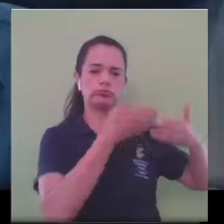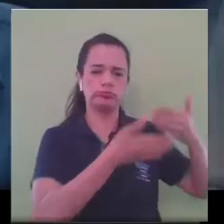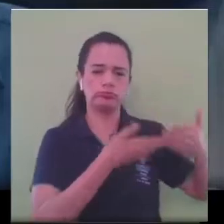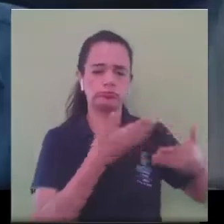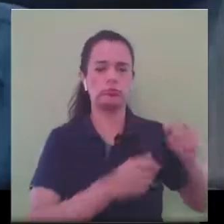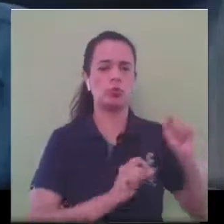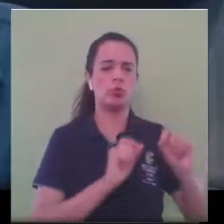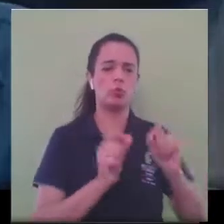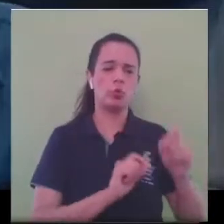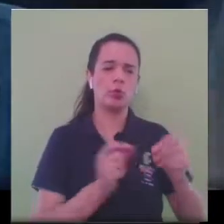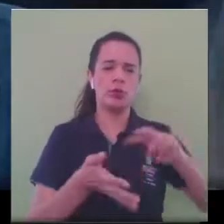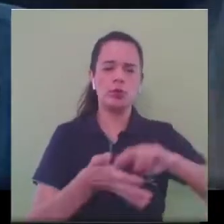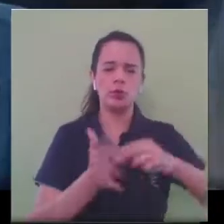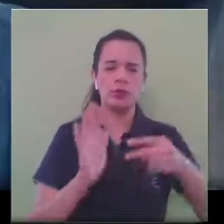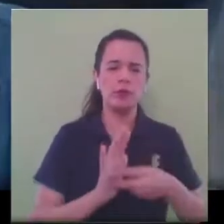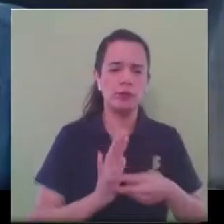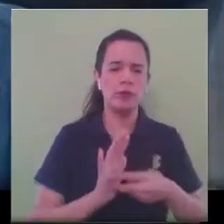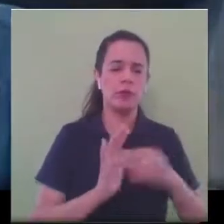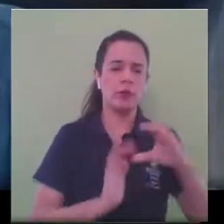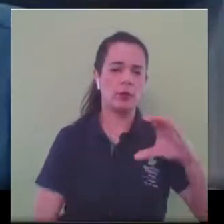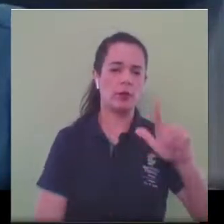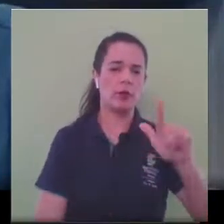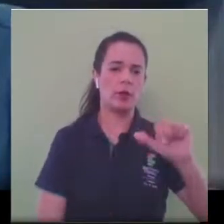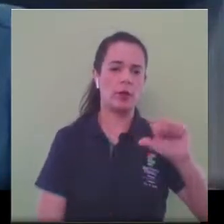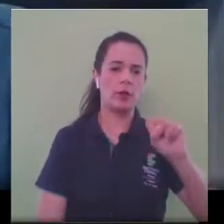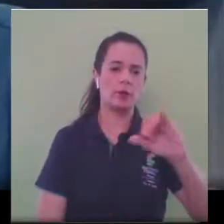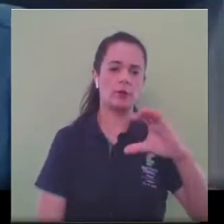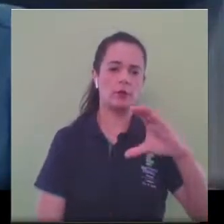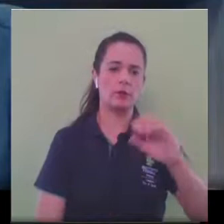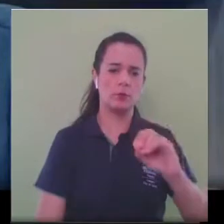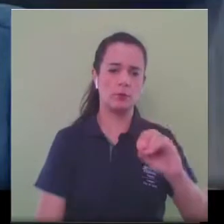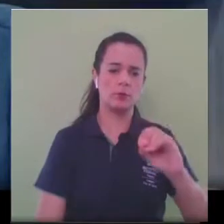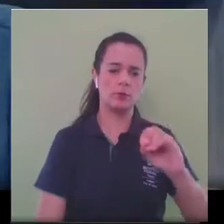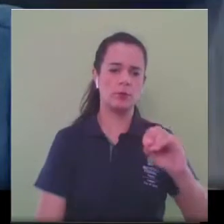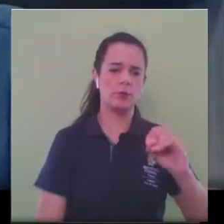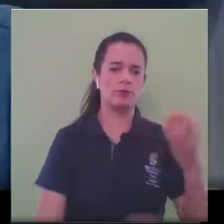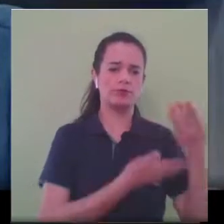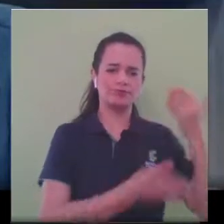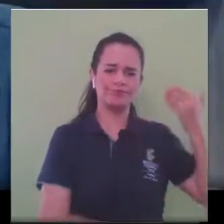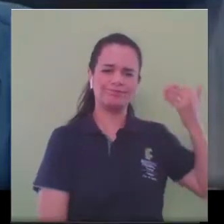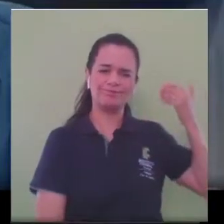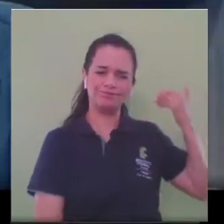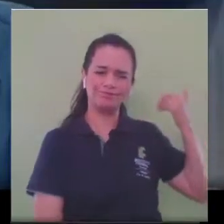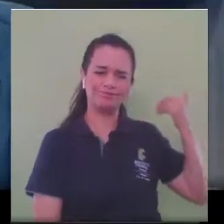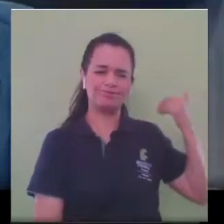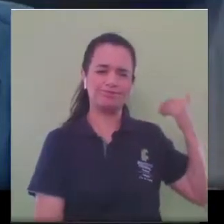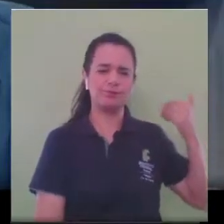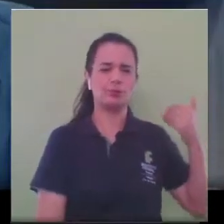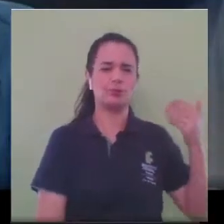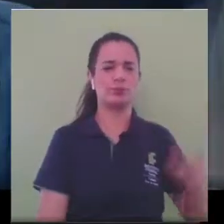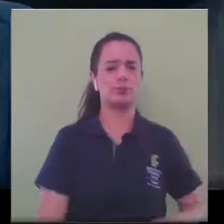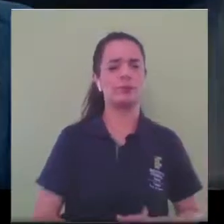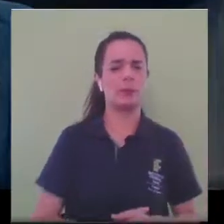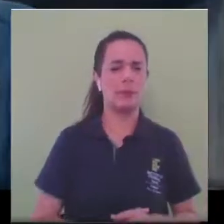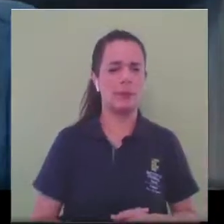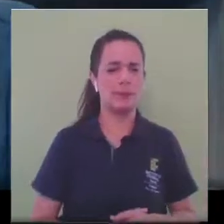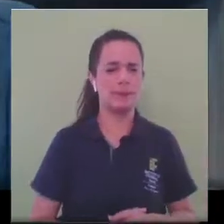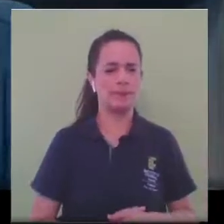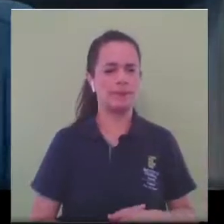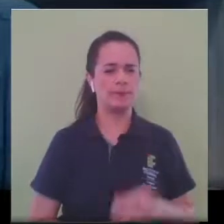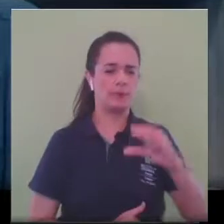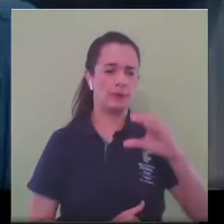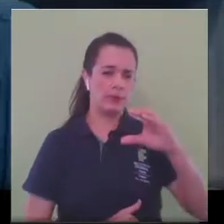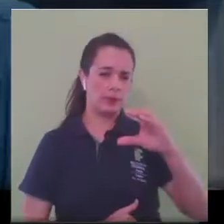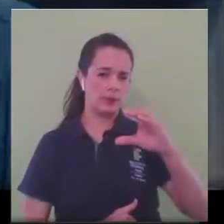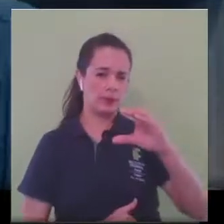né? Desde a época da antiguidade, especialmente com Quintiliano, né? Ele foi um dos primeiros aí que fez uma